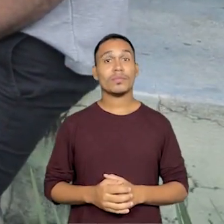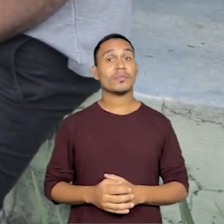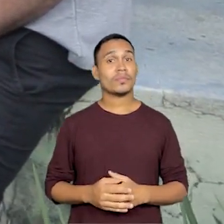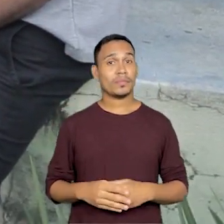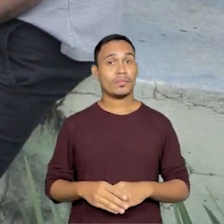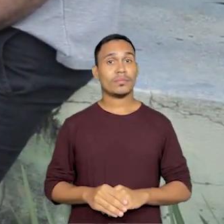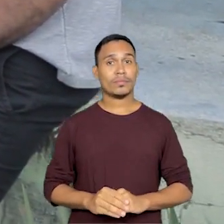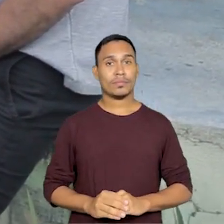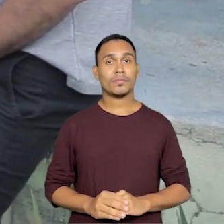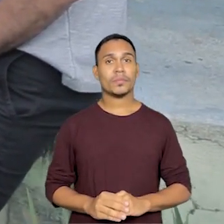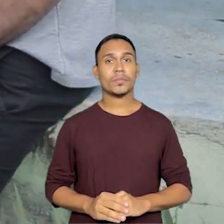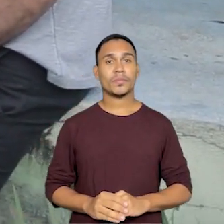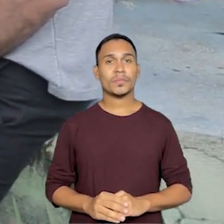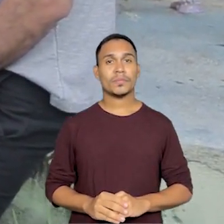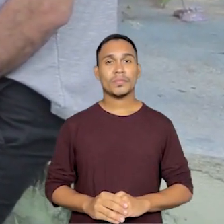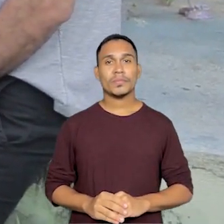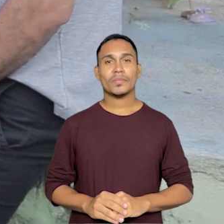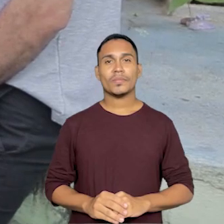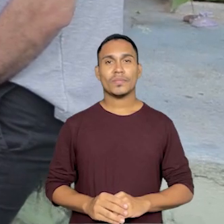porta aberta.